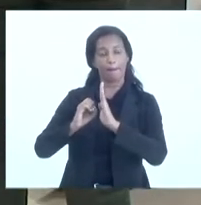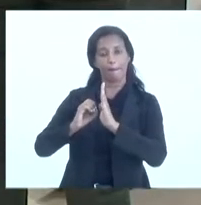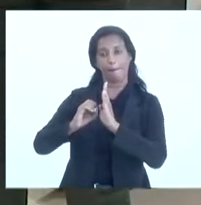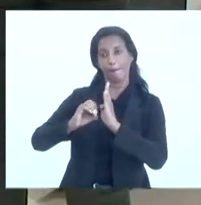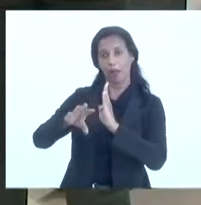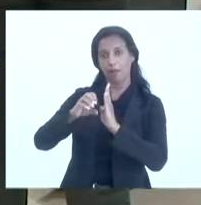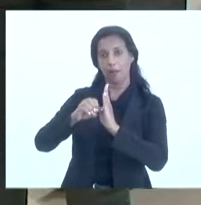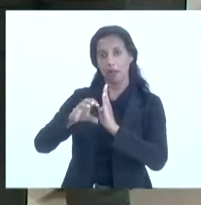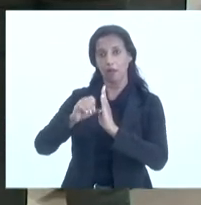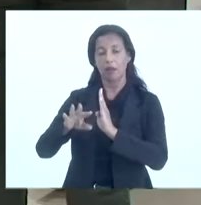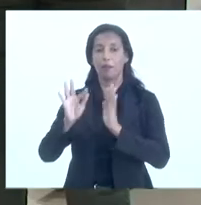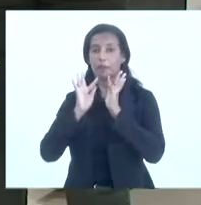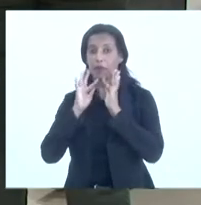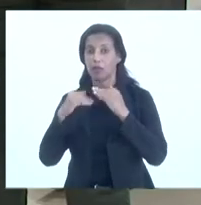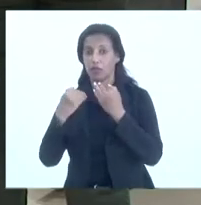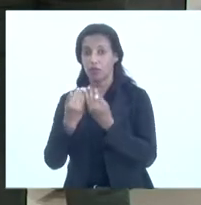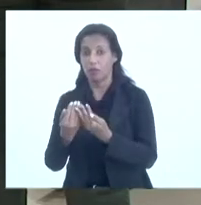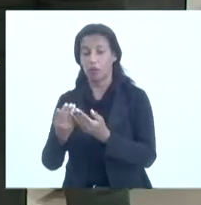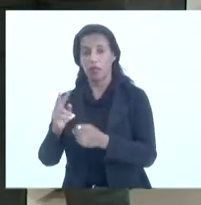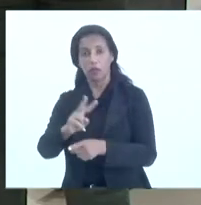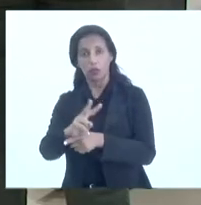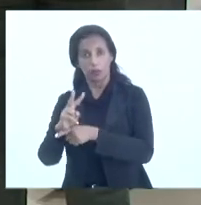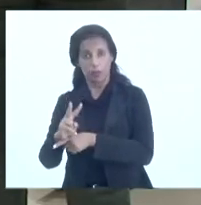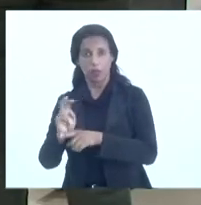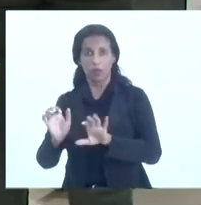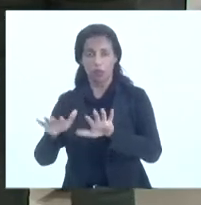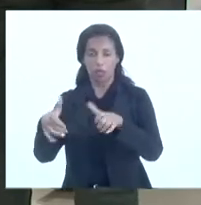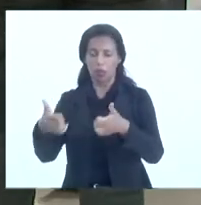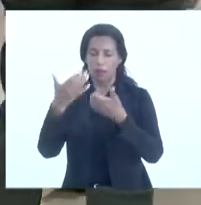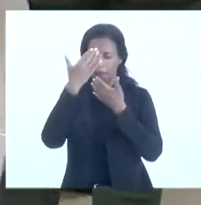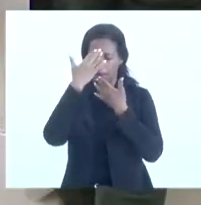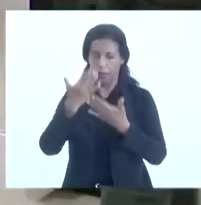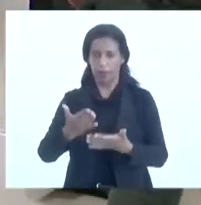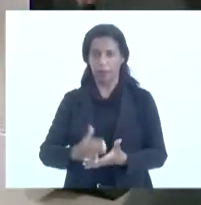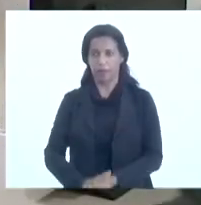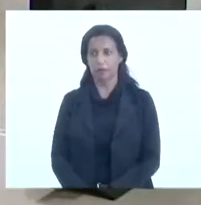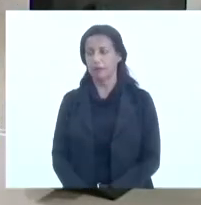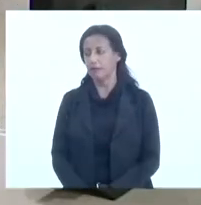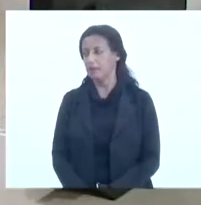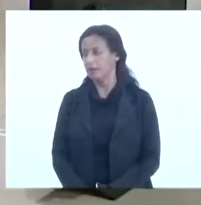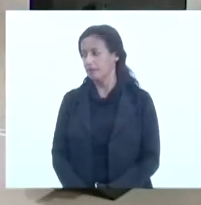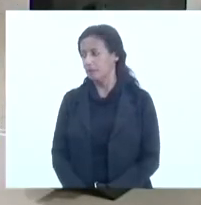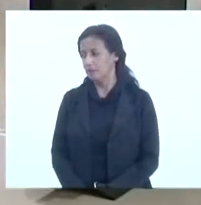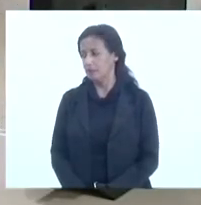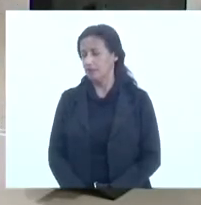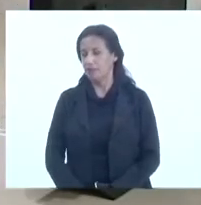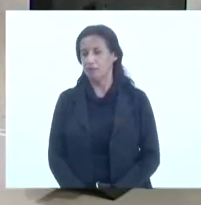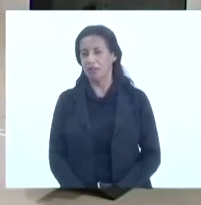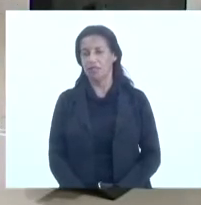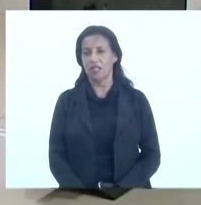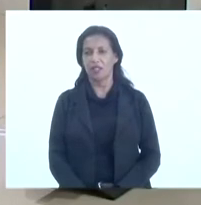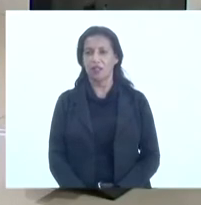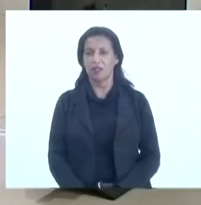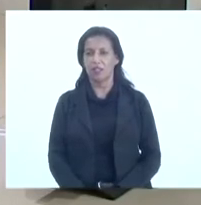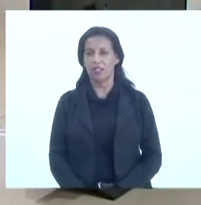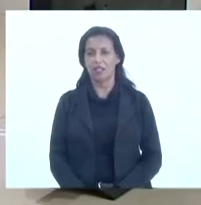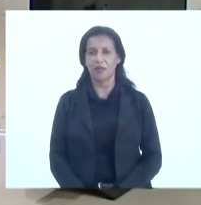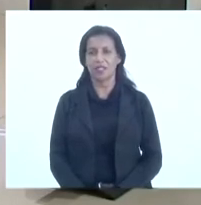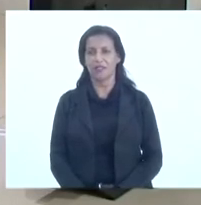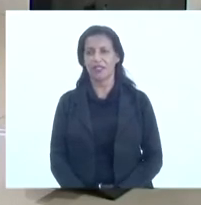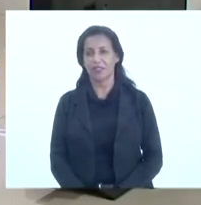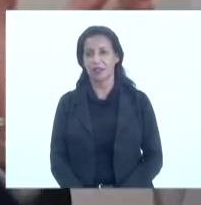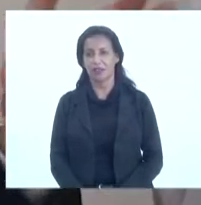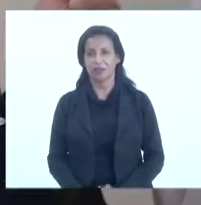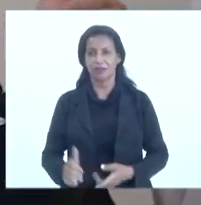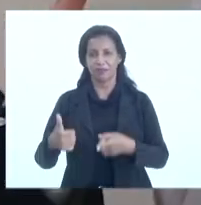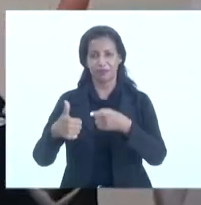para as famílias, a questão do empréstimo está indo bem. Então, obrigado. Quero convidar para falar,